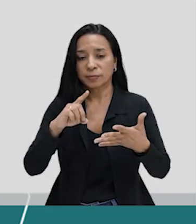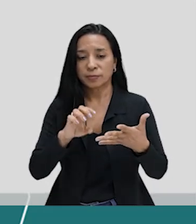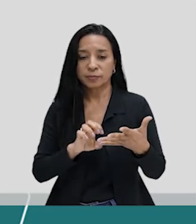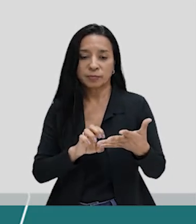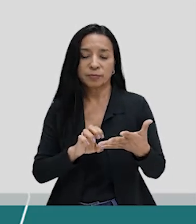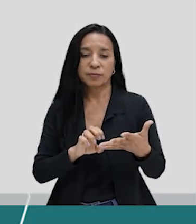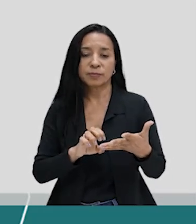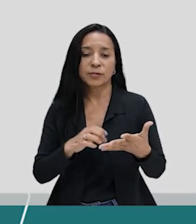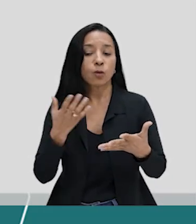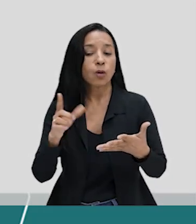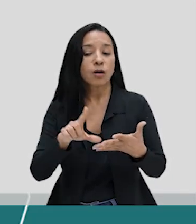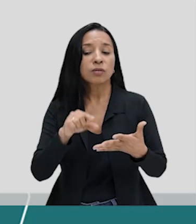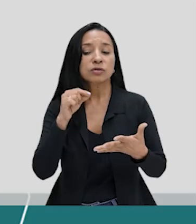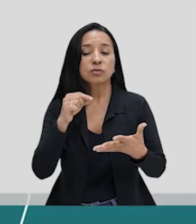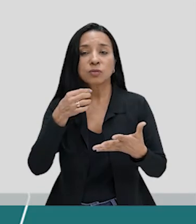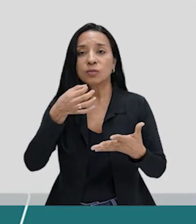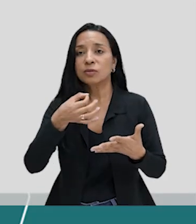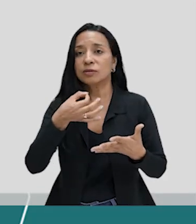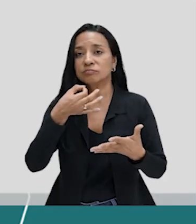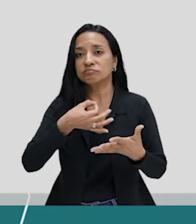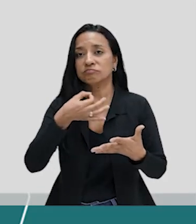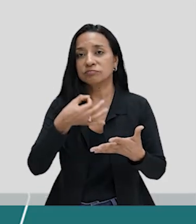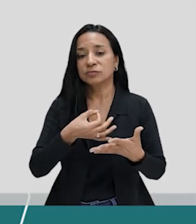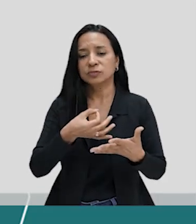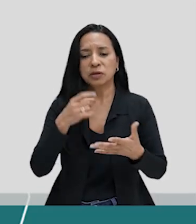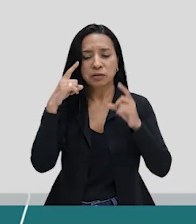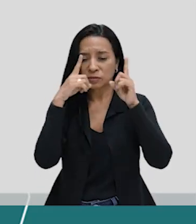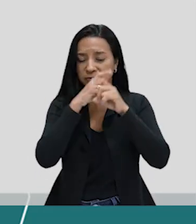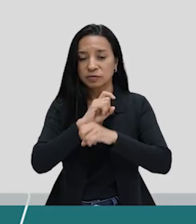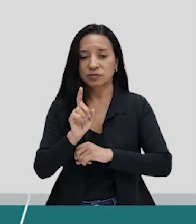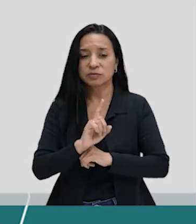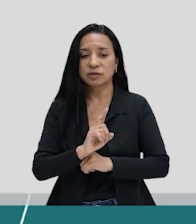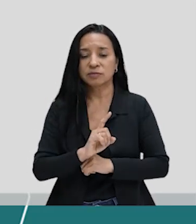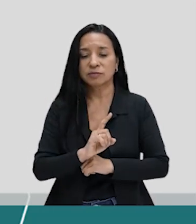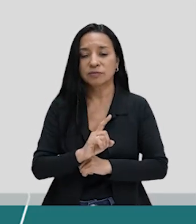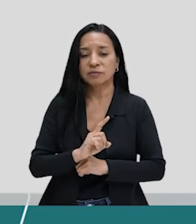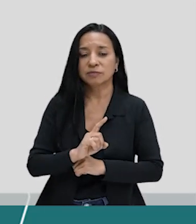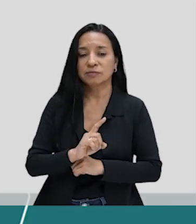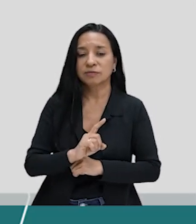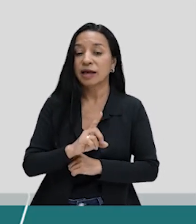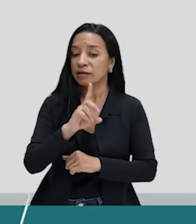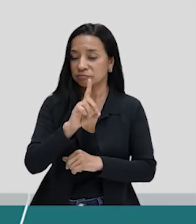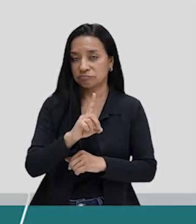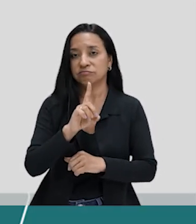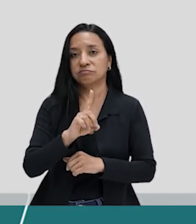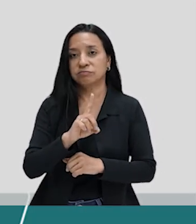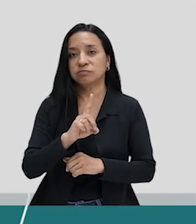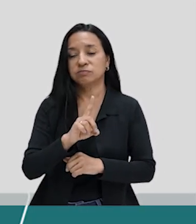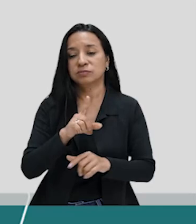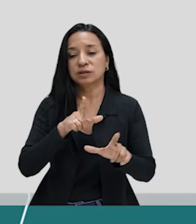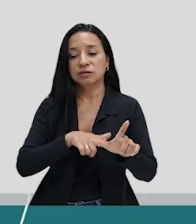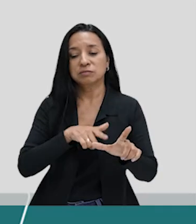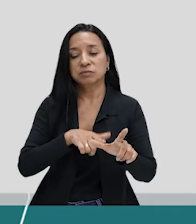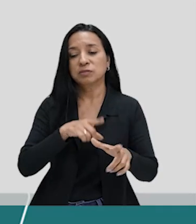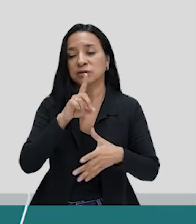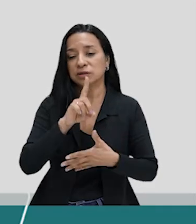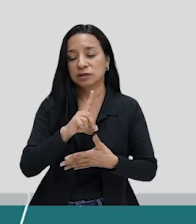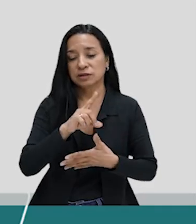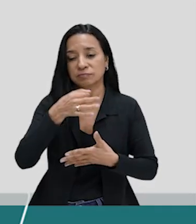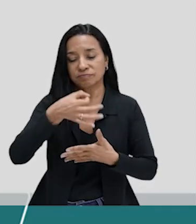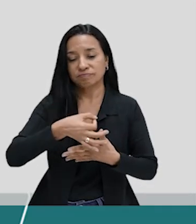sem posses. Qual opção vocês marcariam? Não está difícil essa, né, turma? Dignos de compaixão e desprovidos